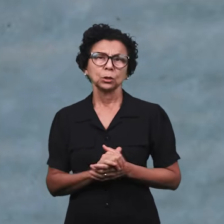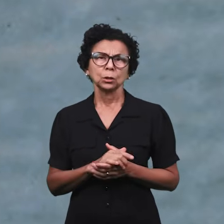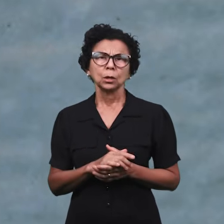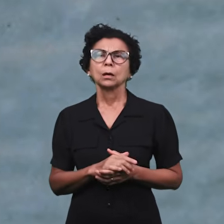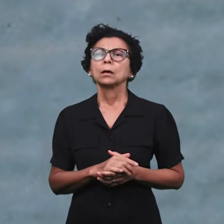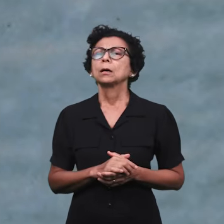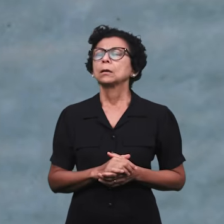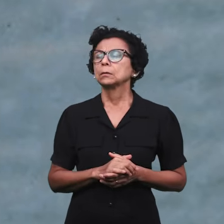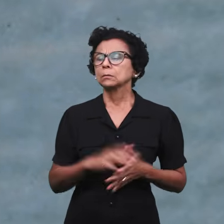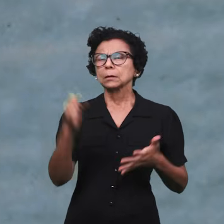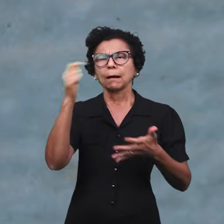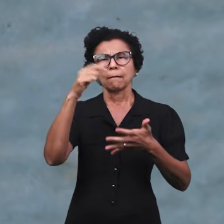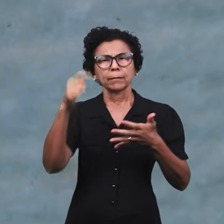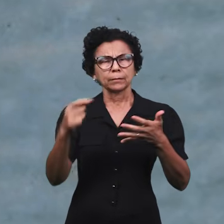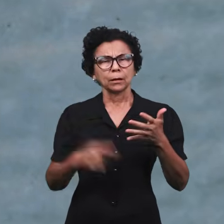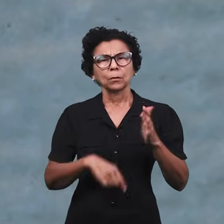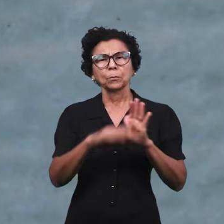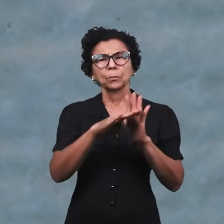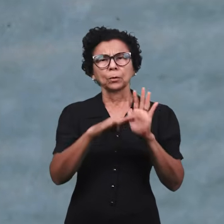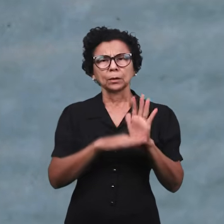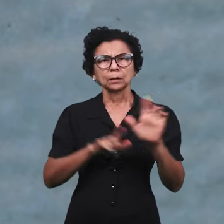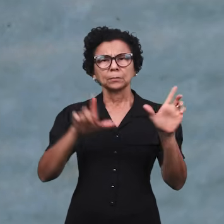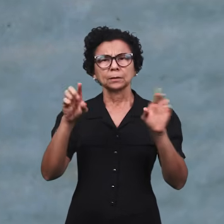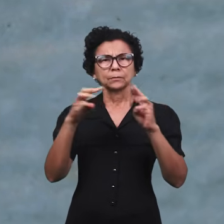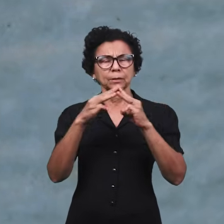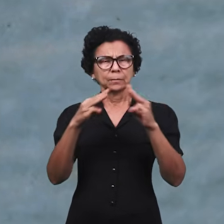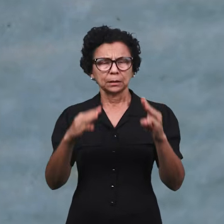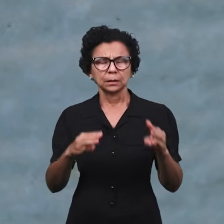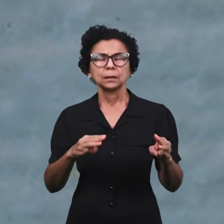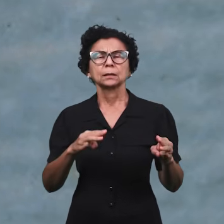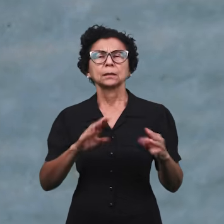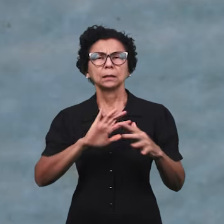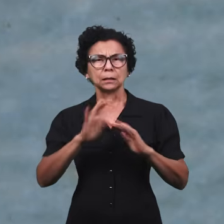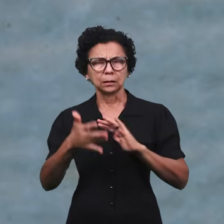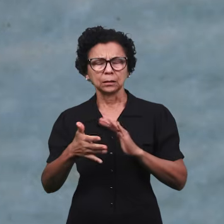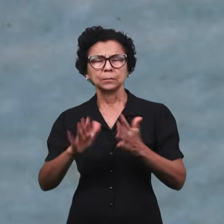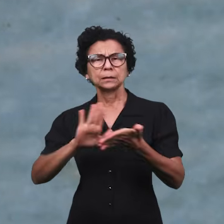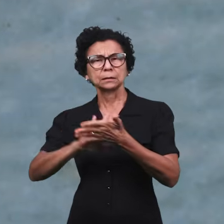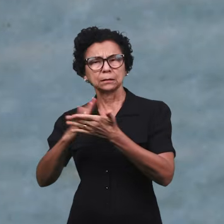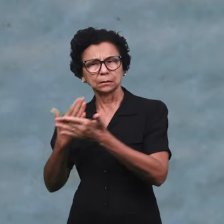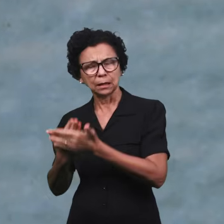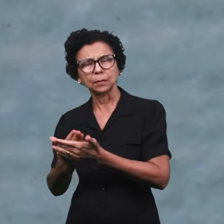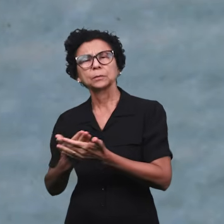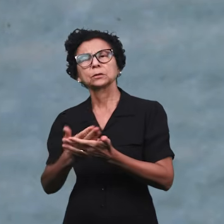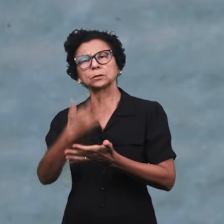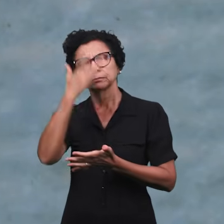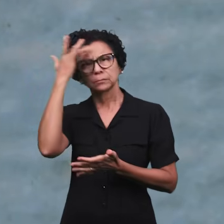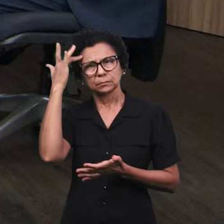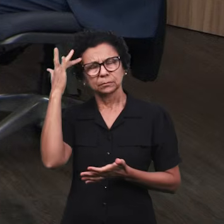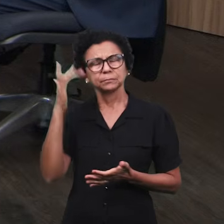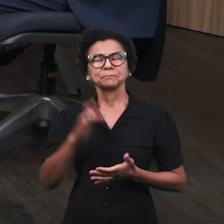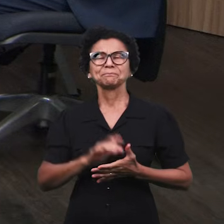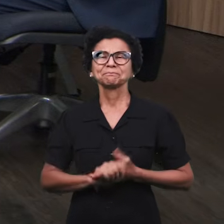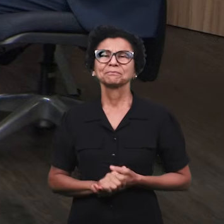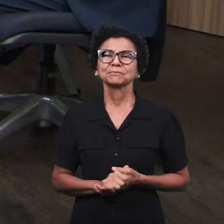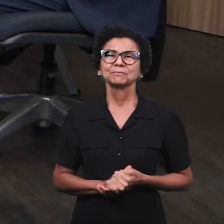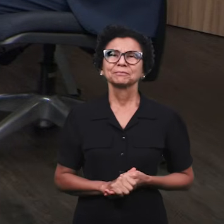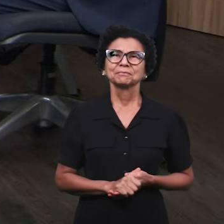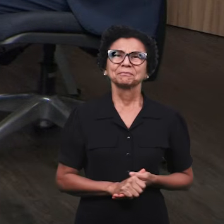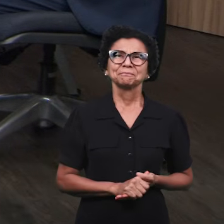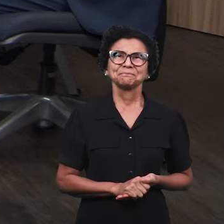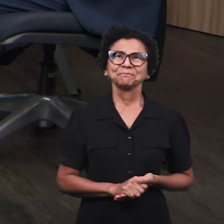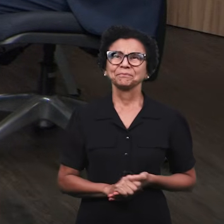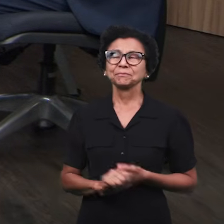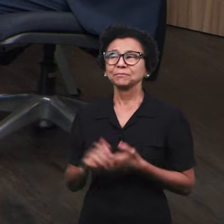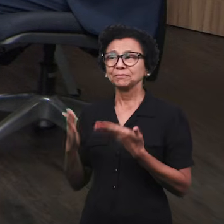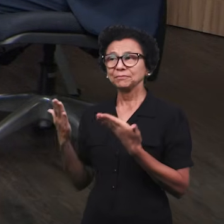com intérprete de Libras para que todos possam alcançar a mensagem que está sendo transmitida. E agora eu cumprimento meu colega Daniel